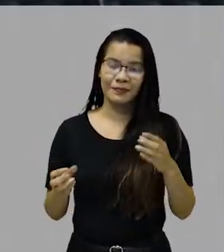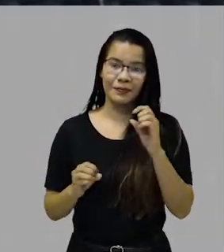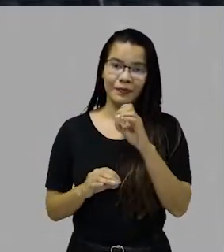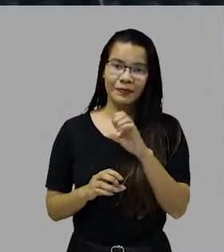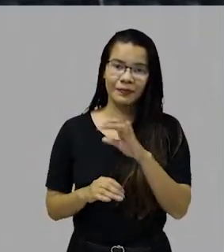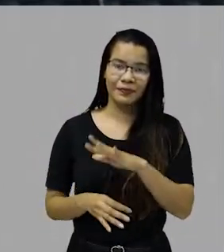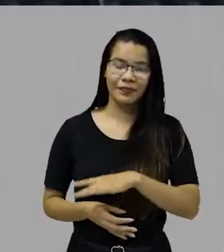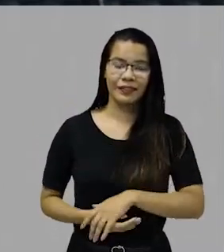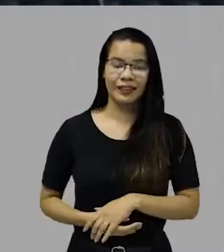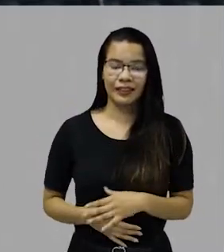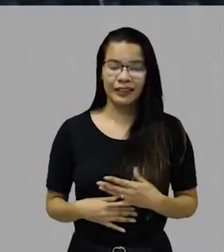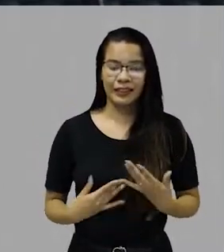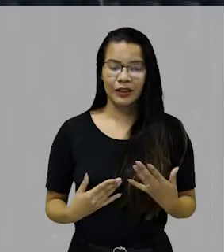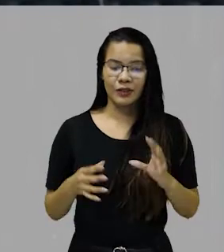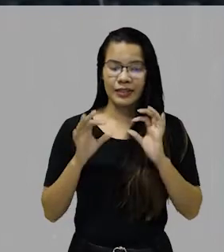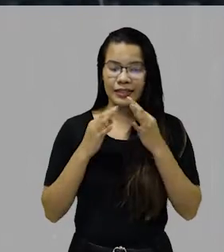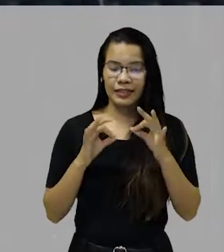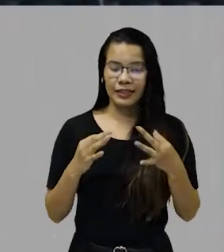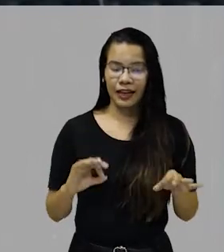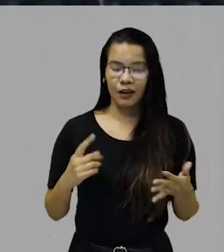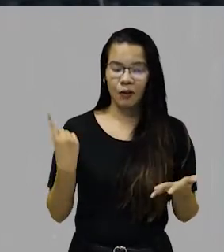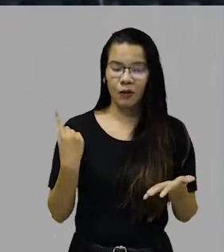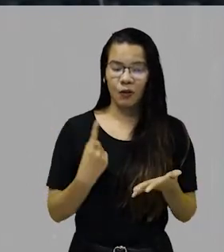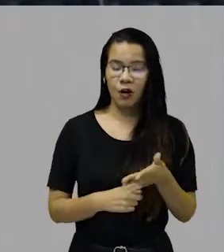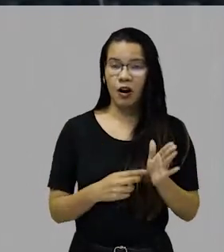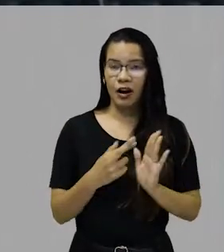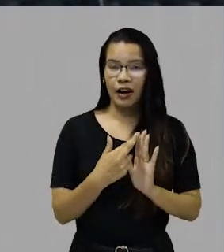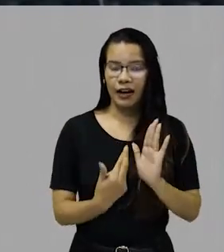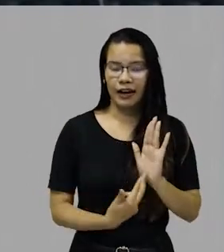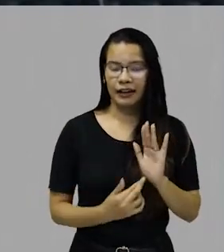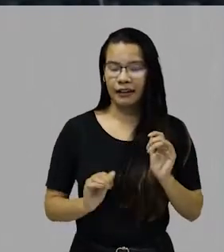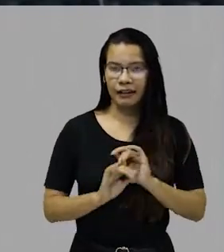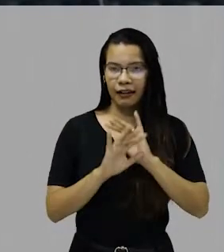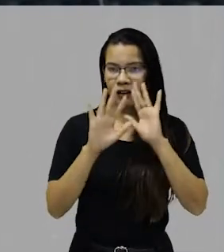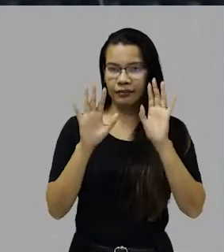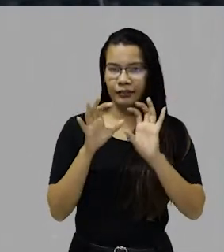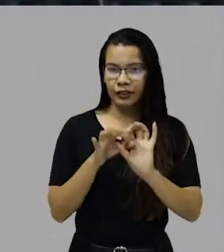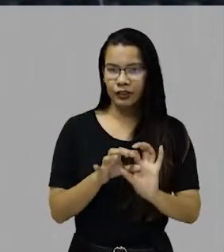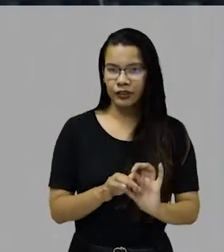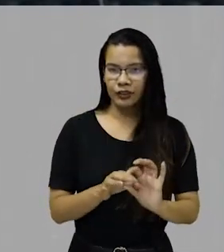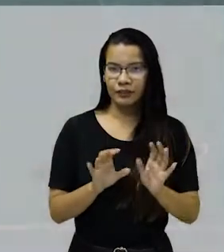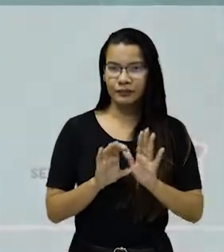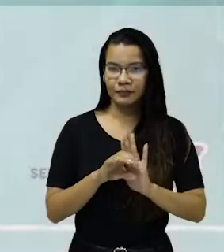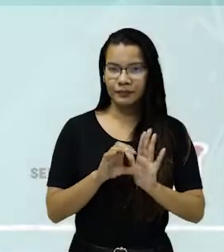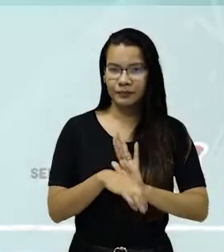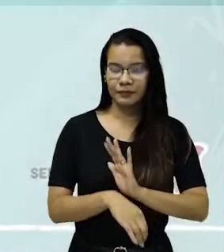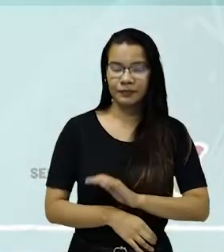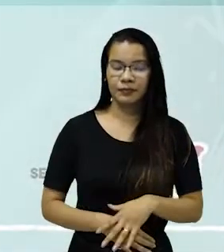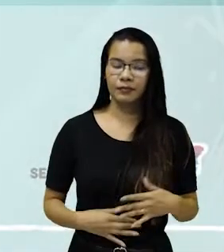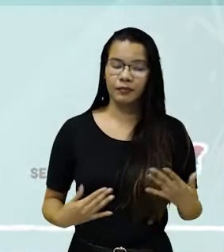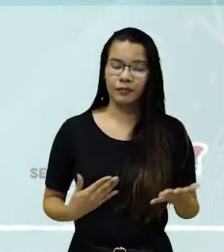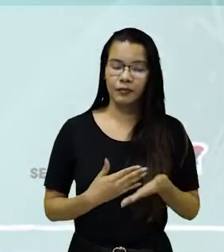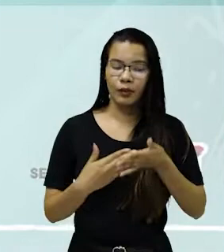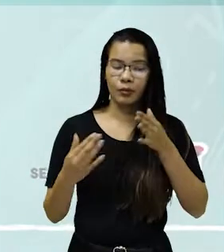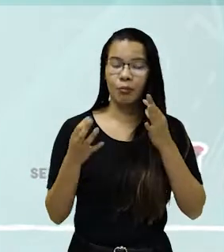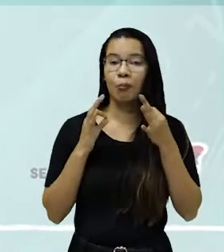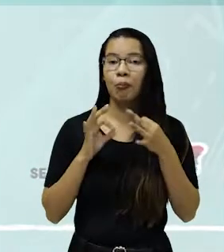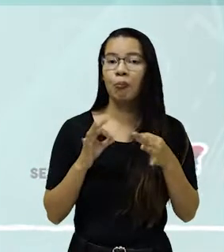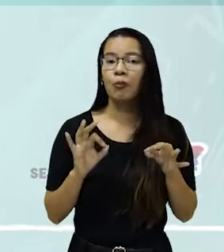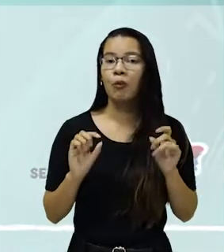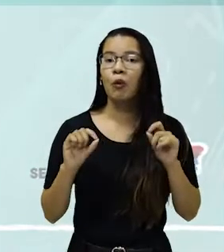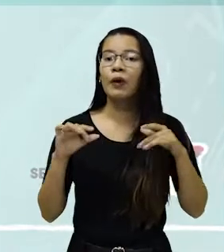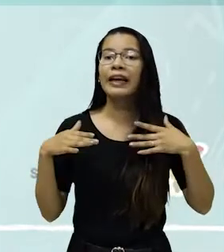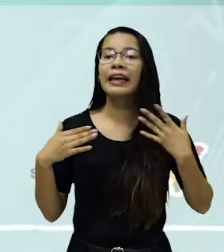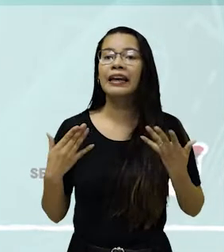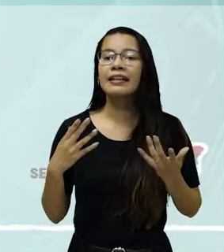lá? Vamos ver sintaxe de concordância, algumas regras e, claro, contextualizar. Bom, gente, começando por sintaxe. O que é sintaxe?